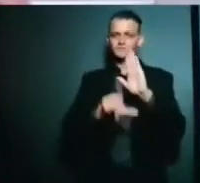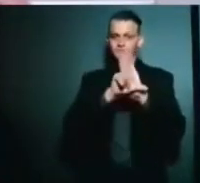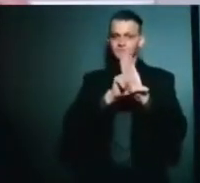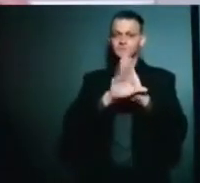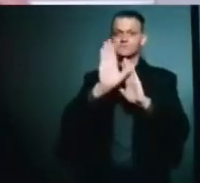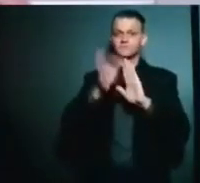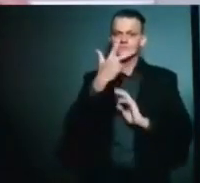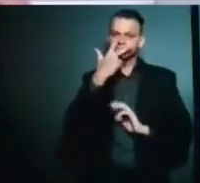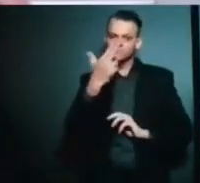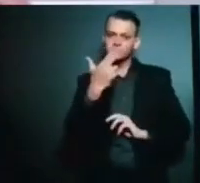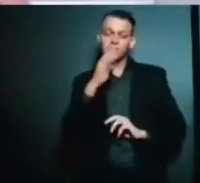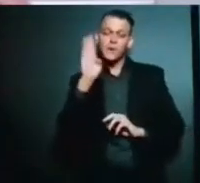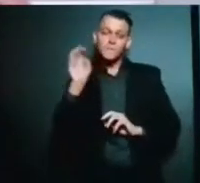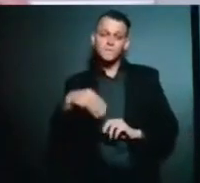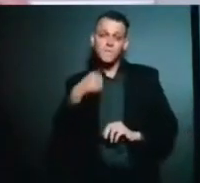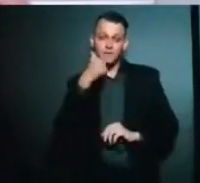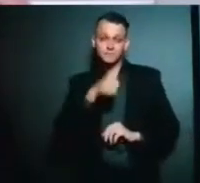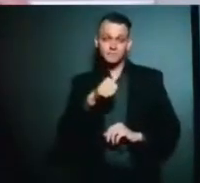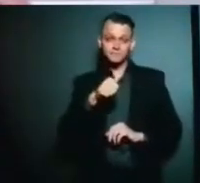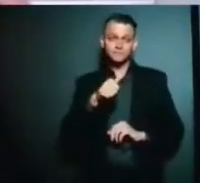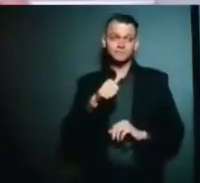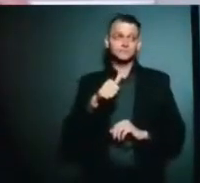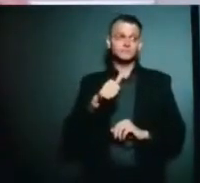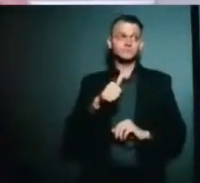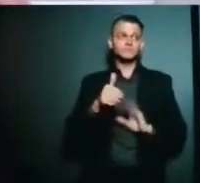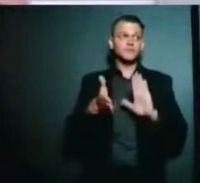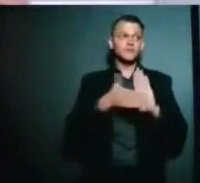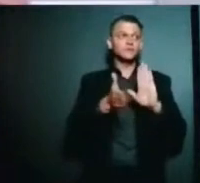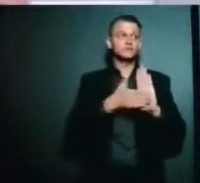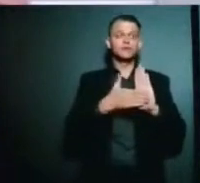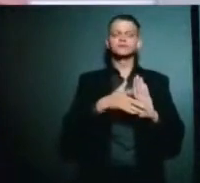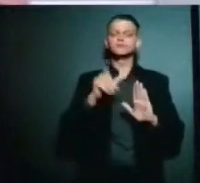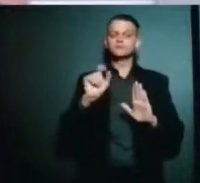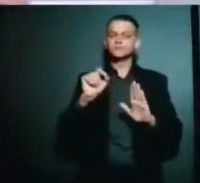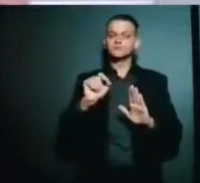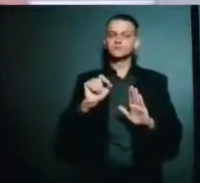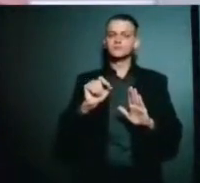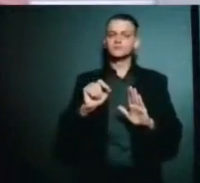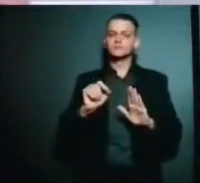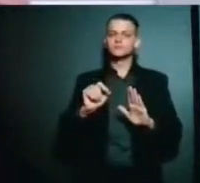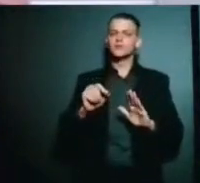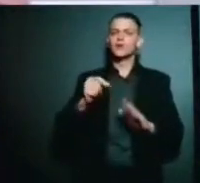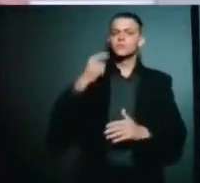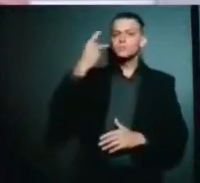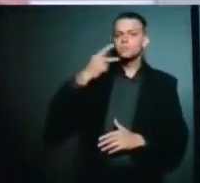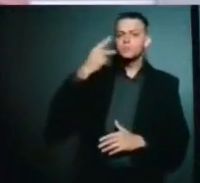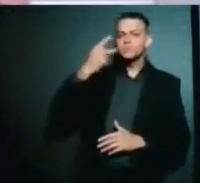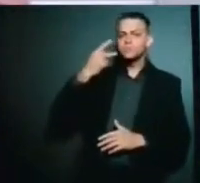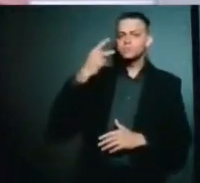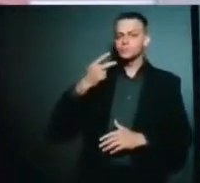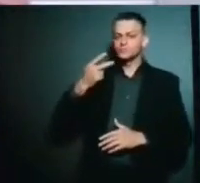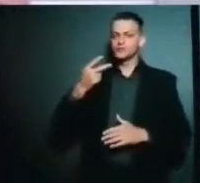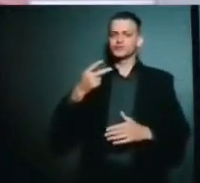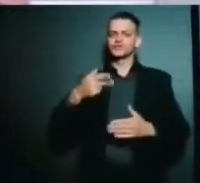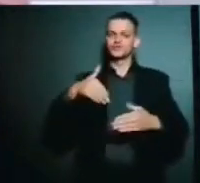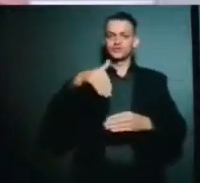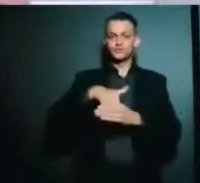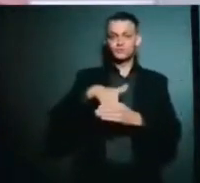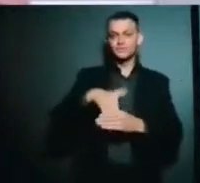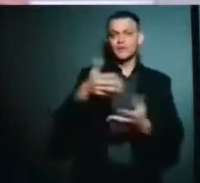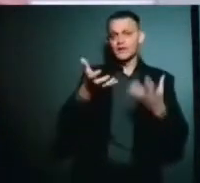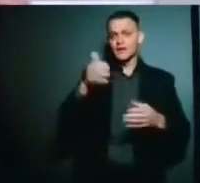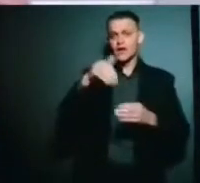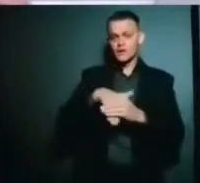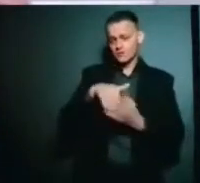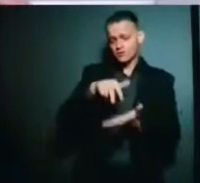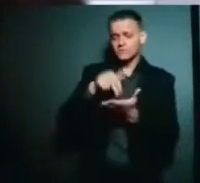parecem fazer bem à mulher e eles são pautados por políticos eleitoreiros. Eles querem o voto para permanecer